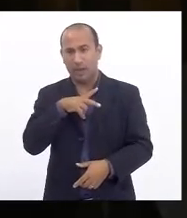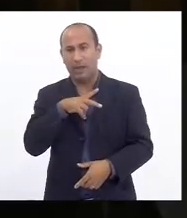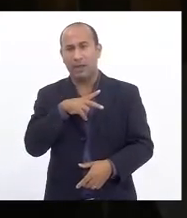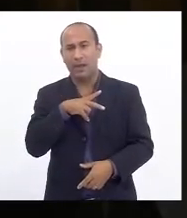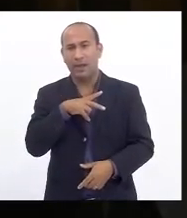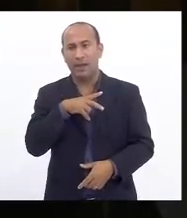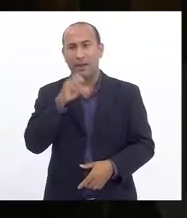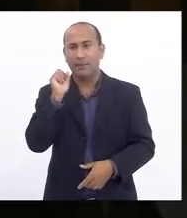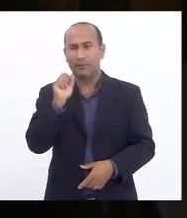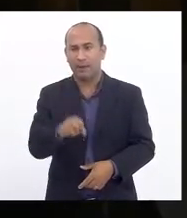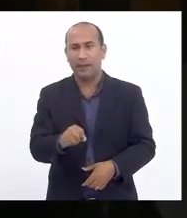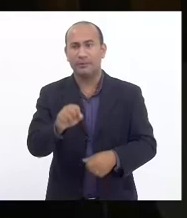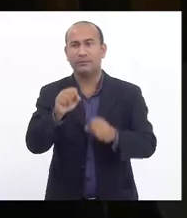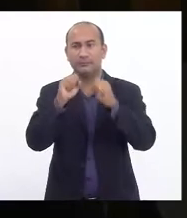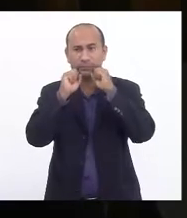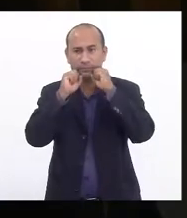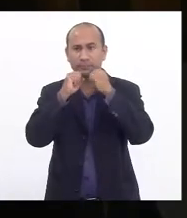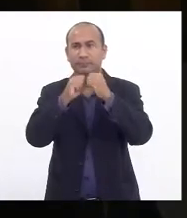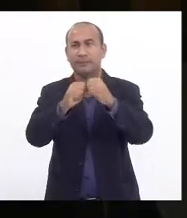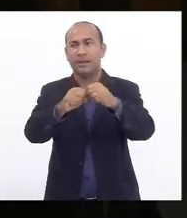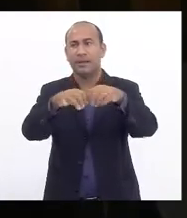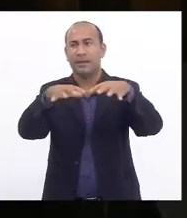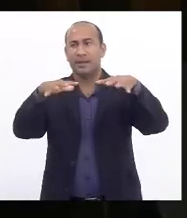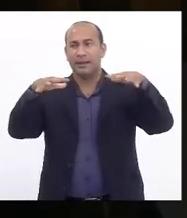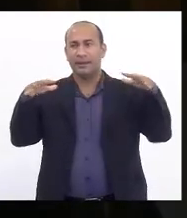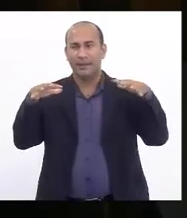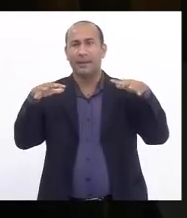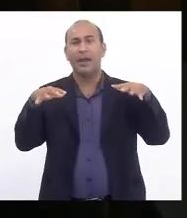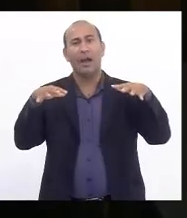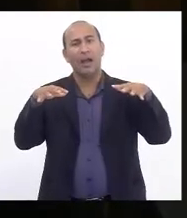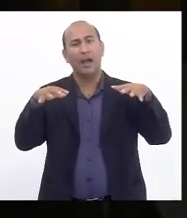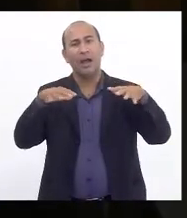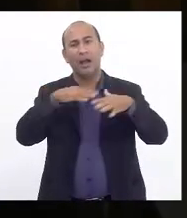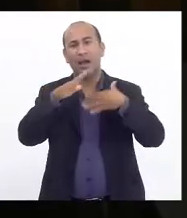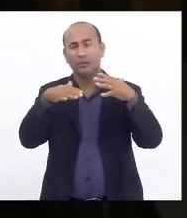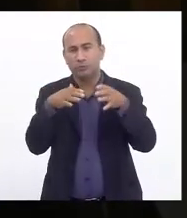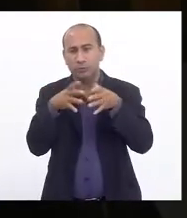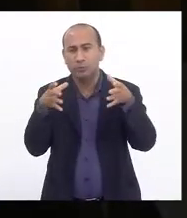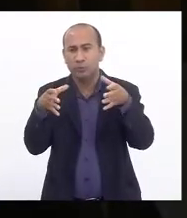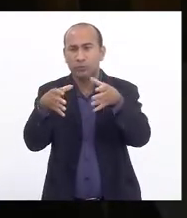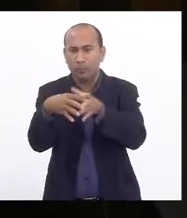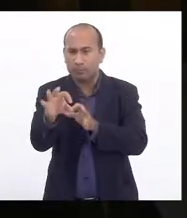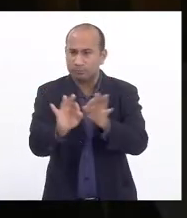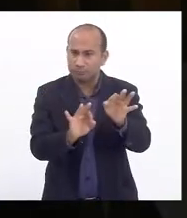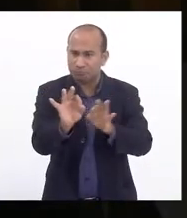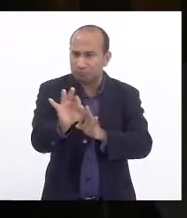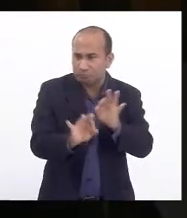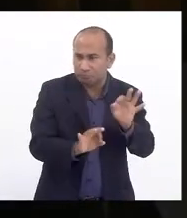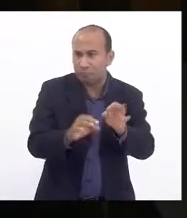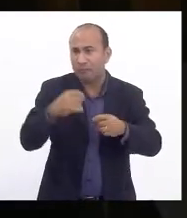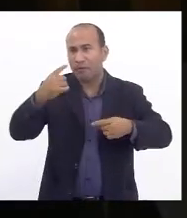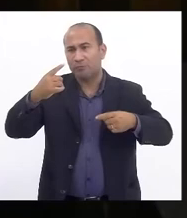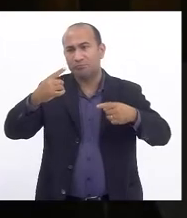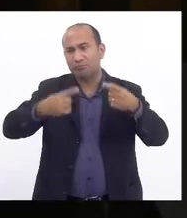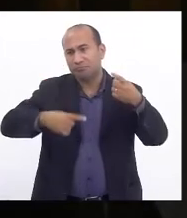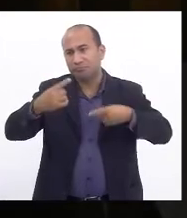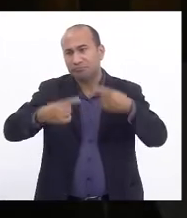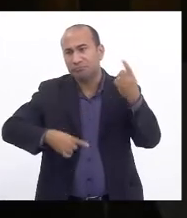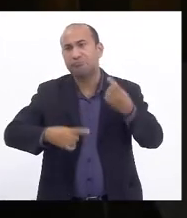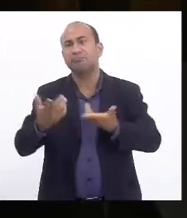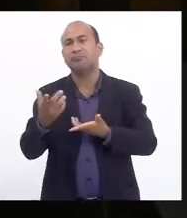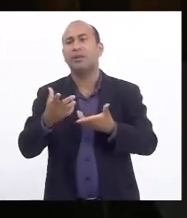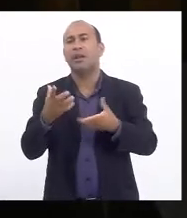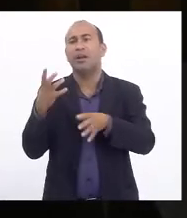relatou aprovado pelo plenário desta casa por unanimidade entrego todos os órgãos de controle Tribunal de Justiça Ministério Público